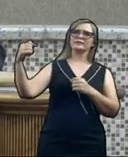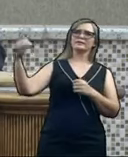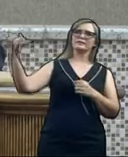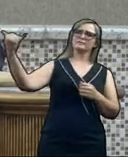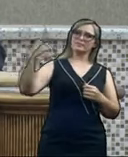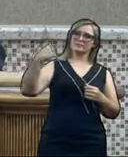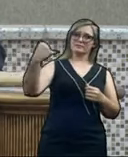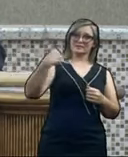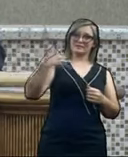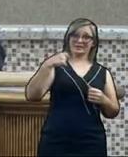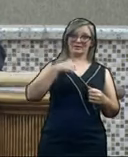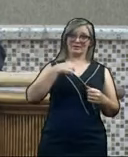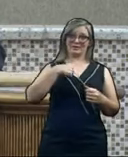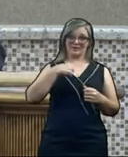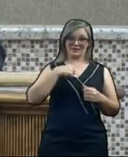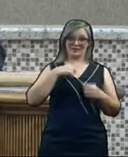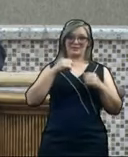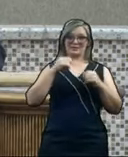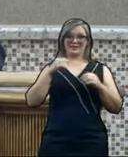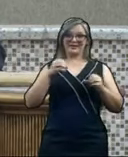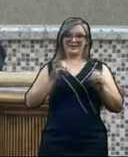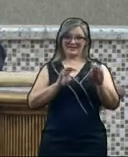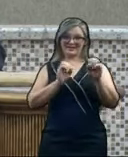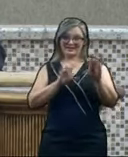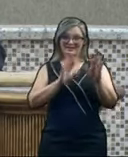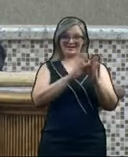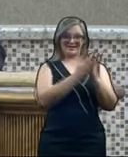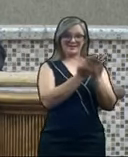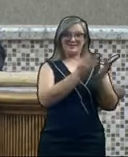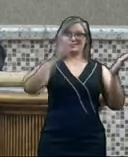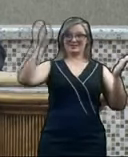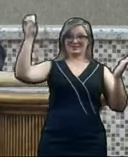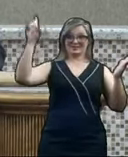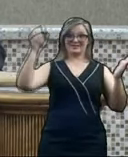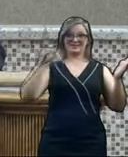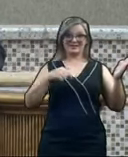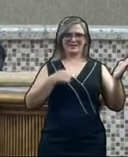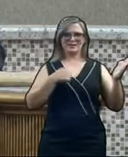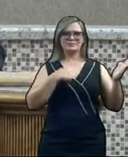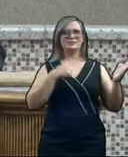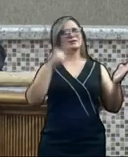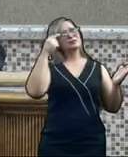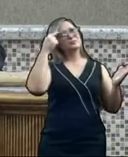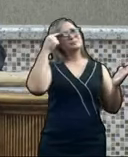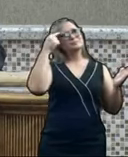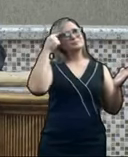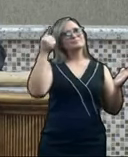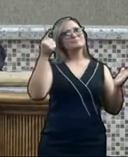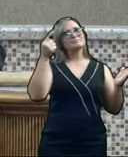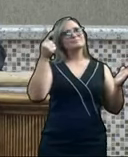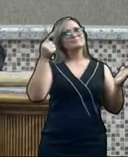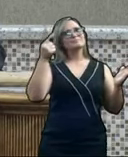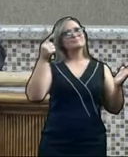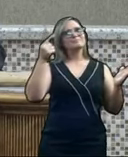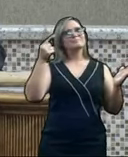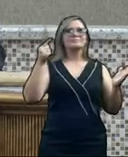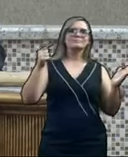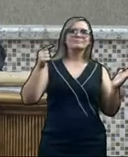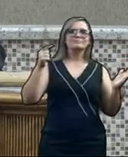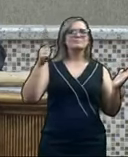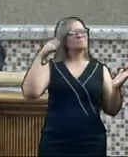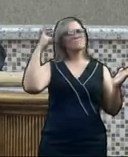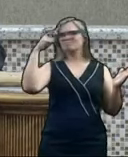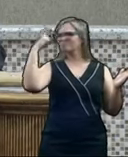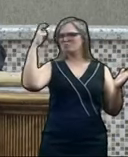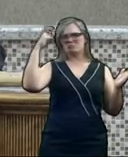frente chegou rico ele fica meio apertado né o Pastor Samuel foi Lucas a melhor coisa não preocupar vai tá bom então